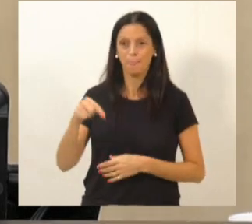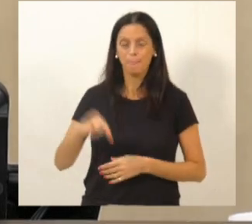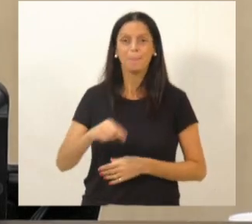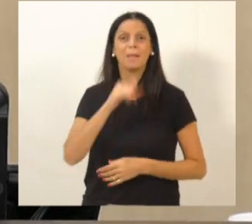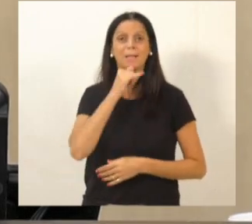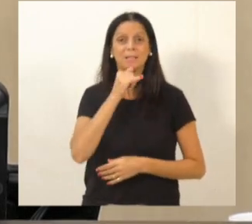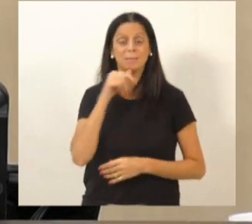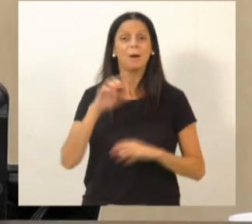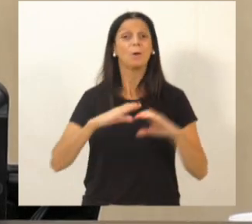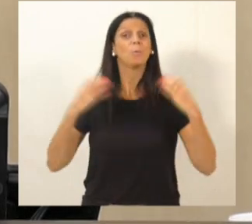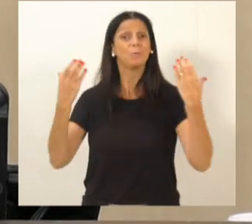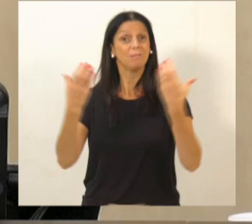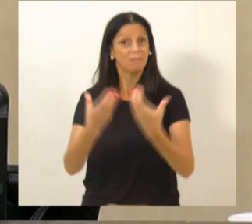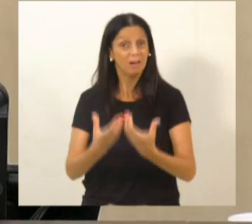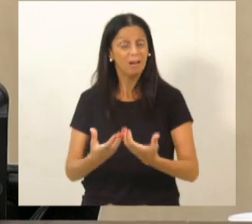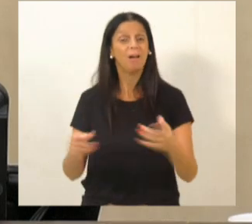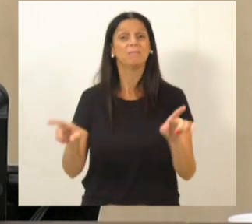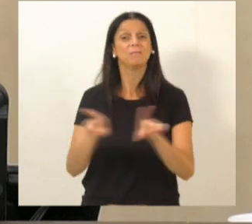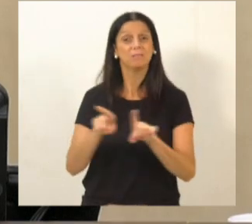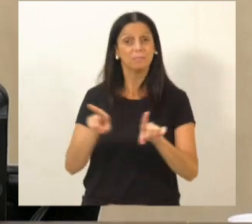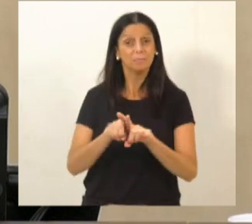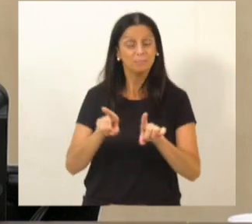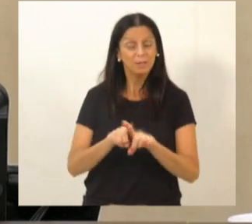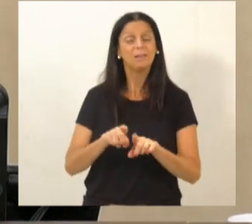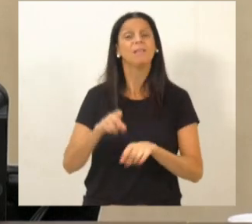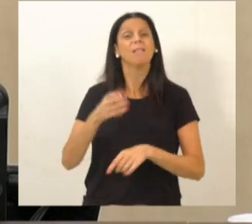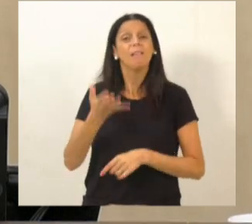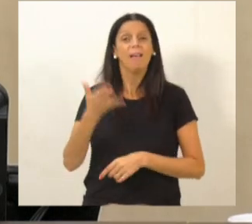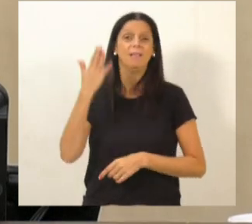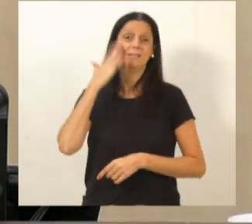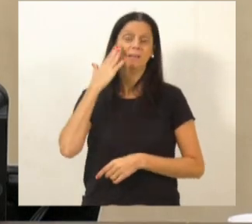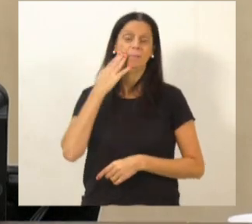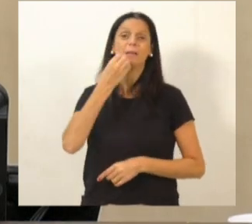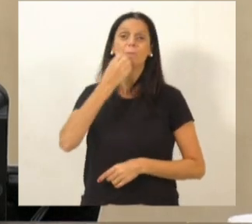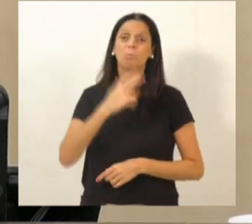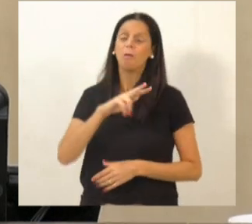e ter sempre as respostas prontas para o que a nossa sociedade precisa saber.